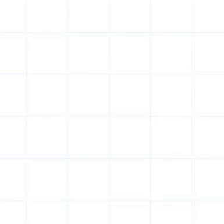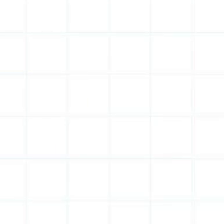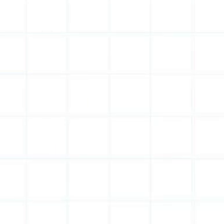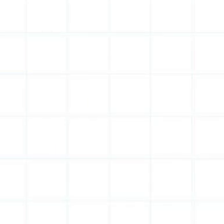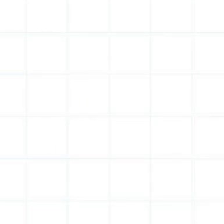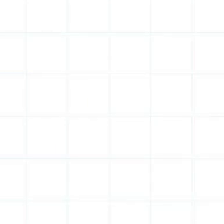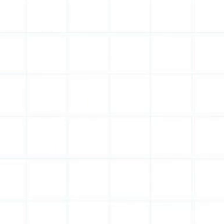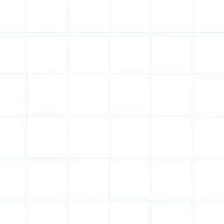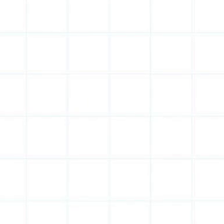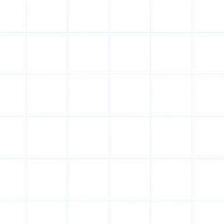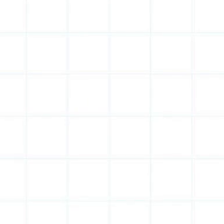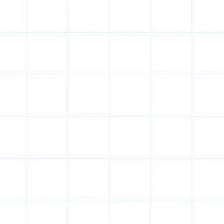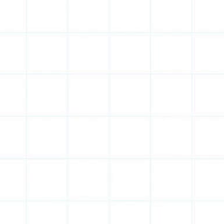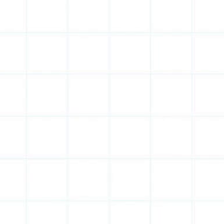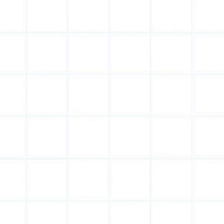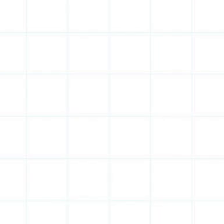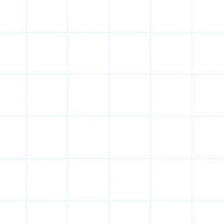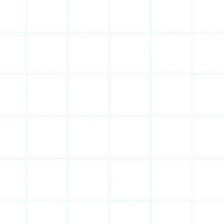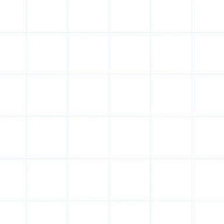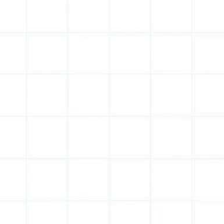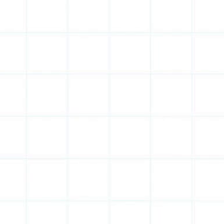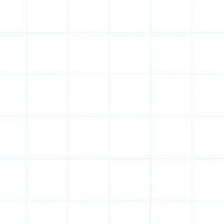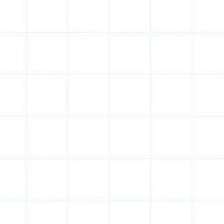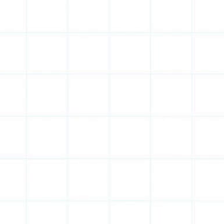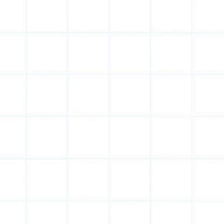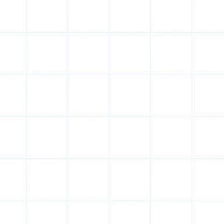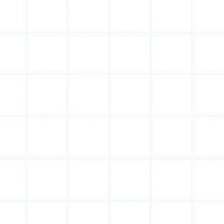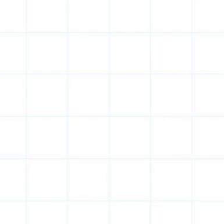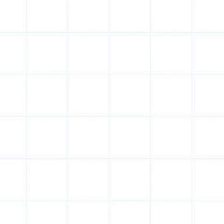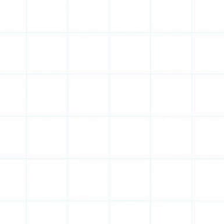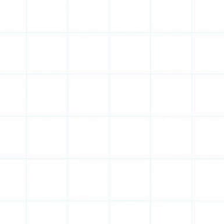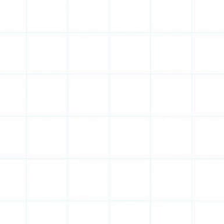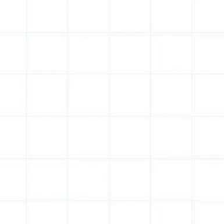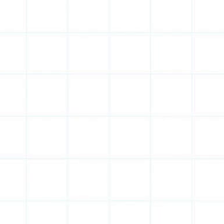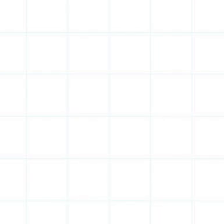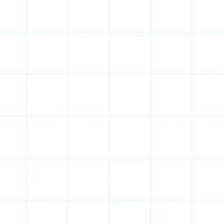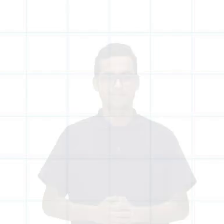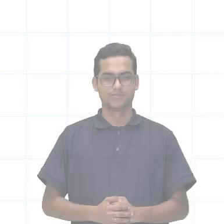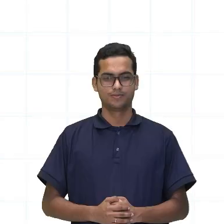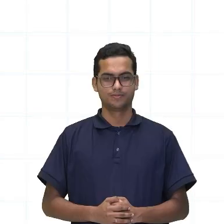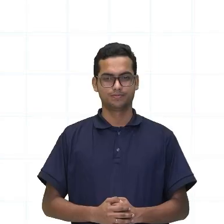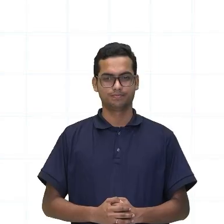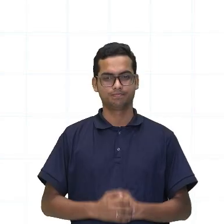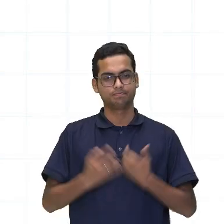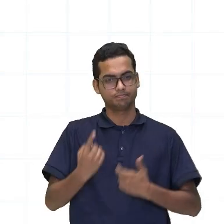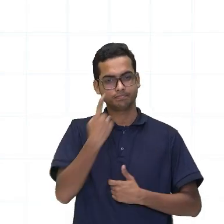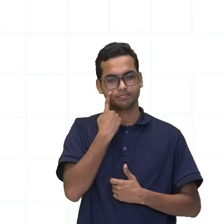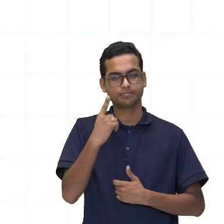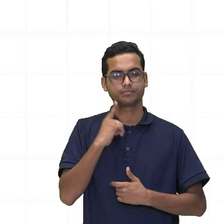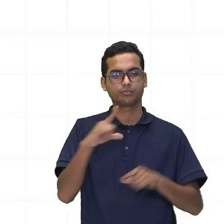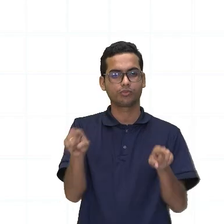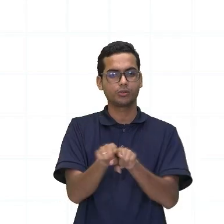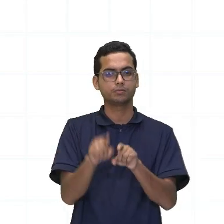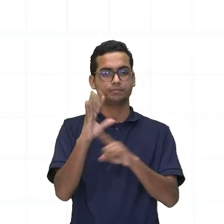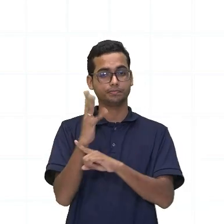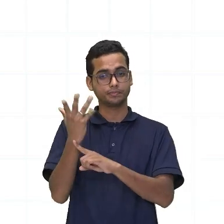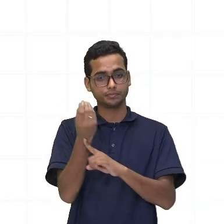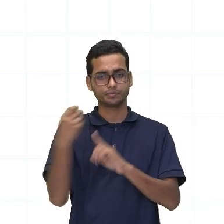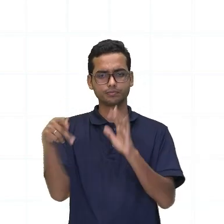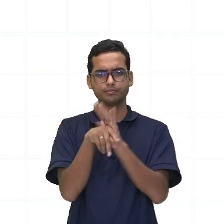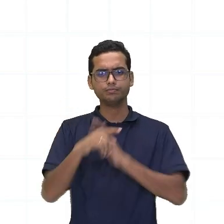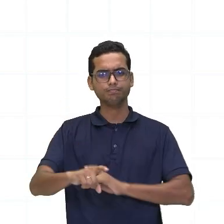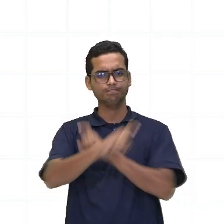como pinturas em tumbas, estátuas, templos, pirâmides, objetos metálicos e etc. Os